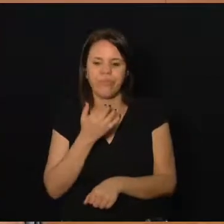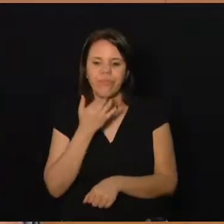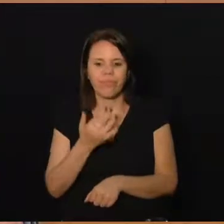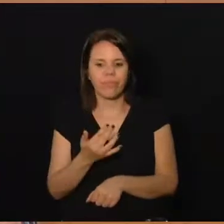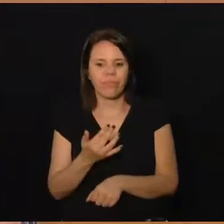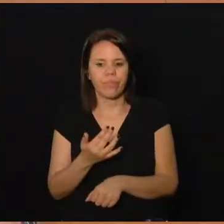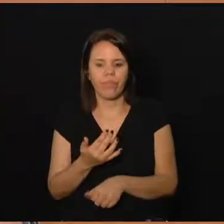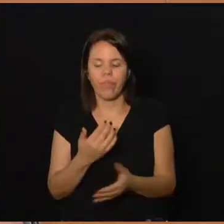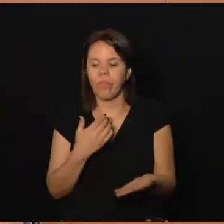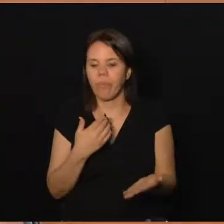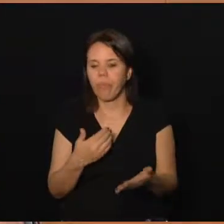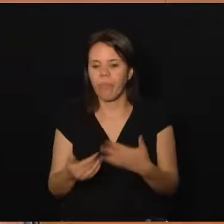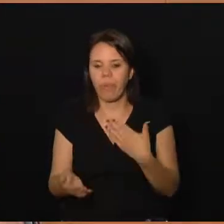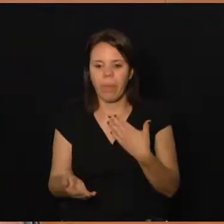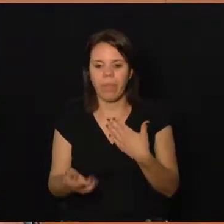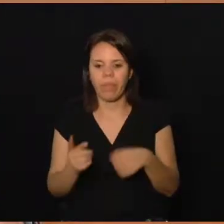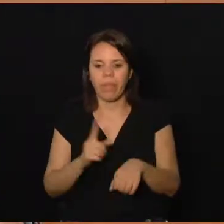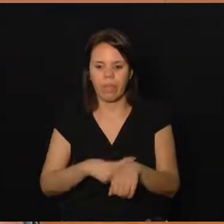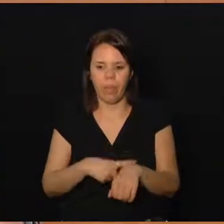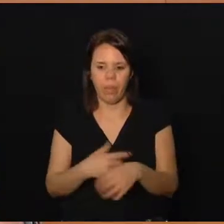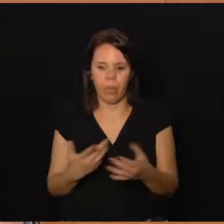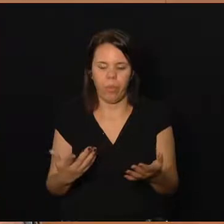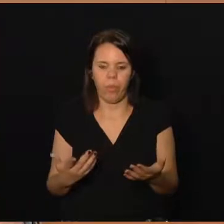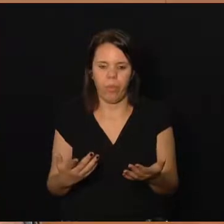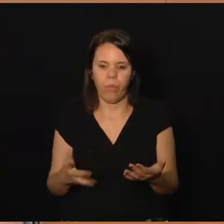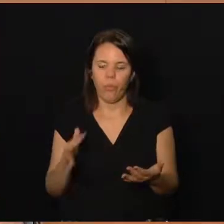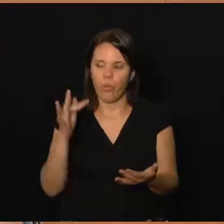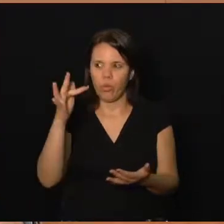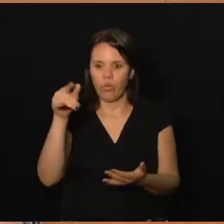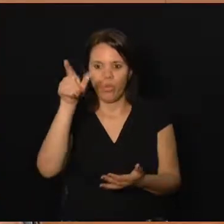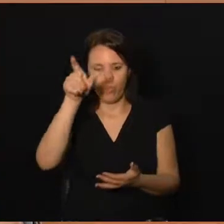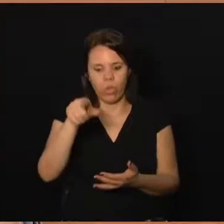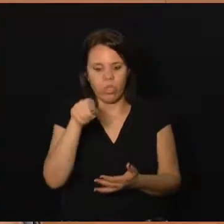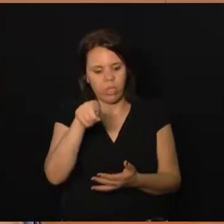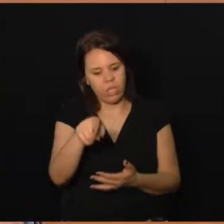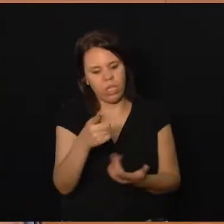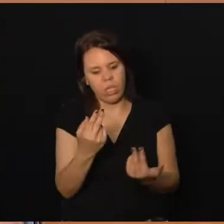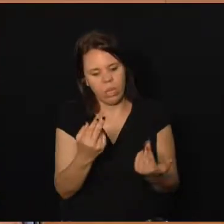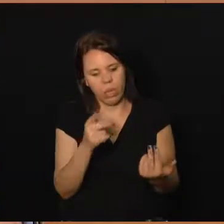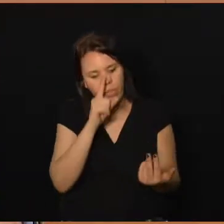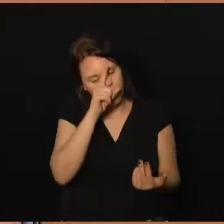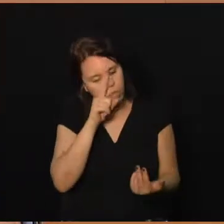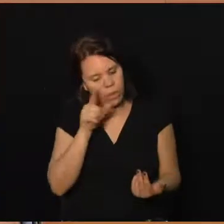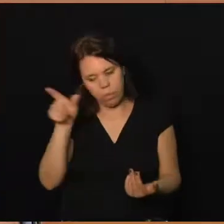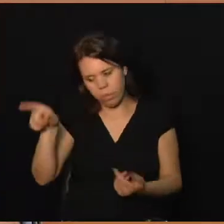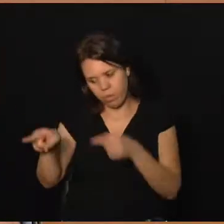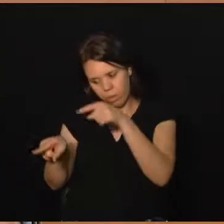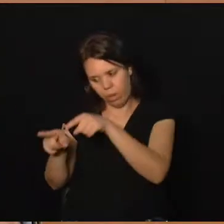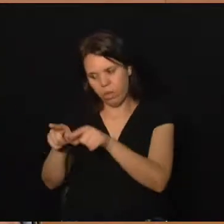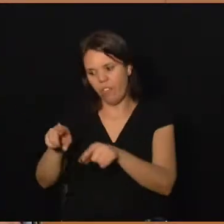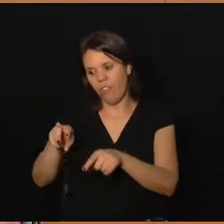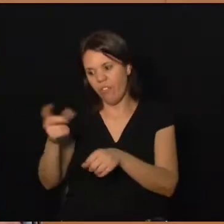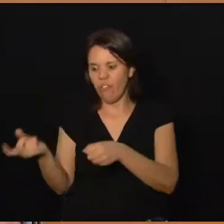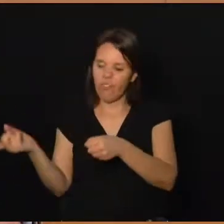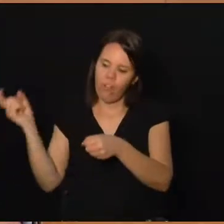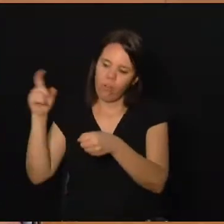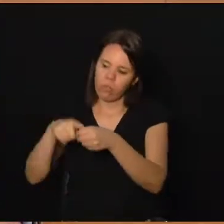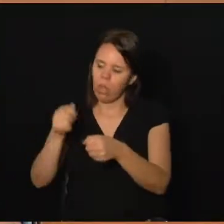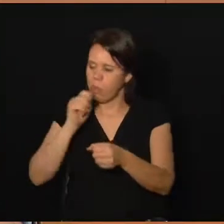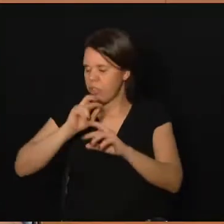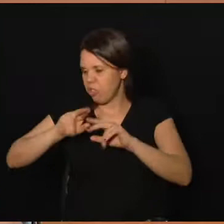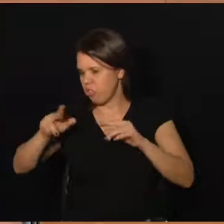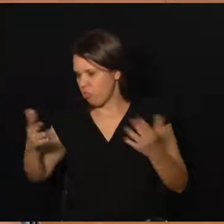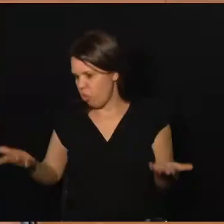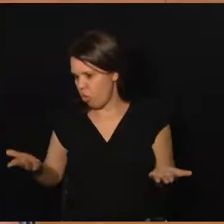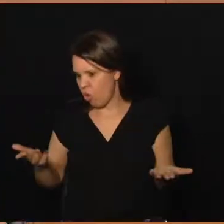vai enxugar gelo. Mais cedo ou mais tarde, você vai ser o fator de risco que vai fazer aquela pessoa ter uma recaída ou então nem conseguir